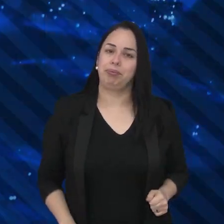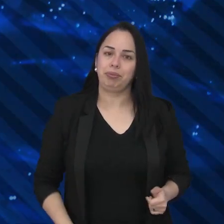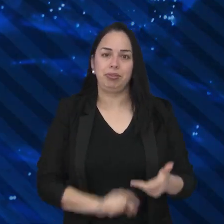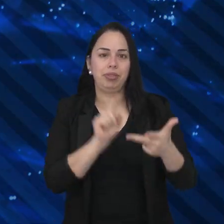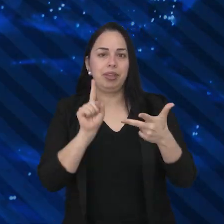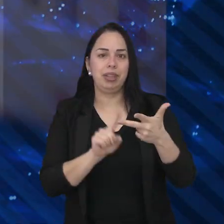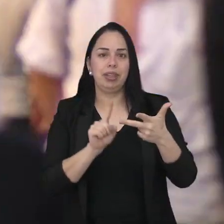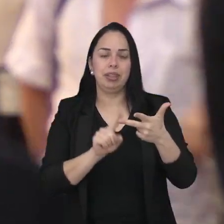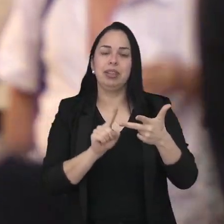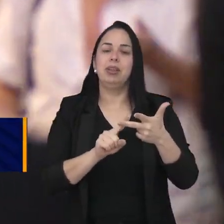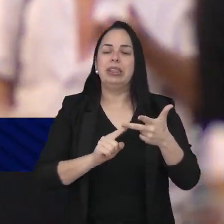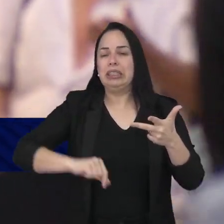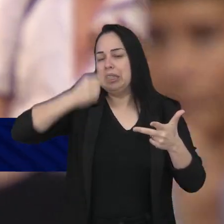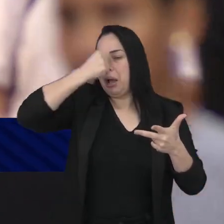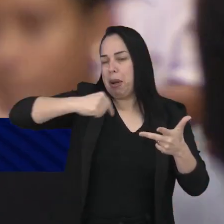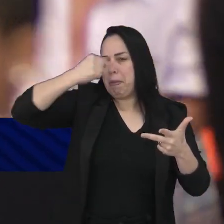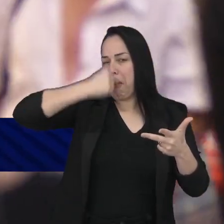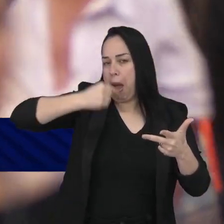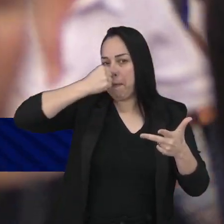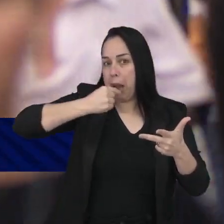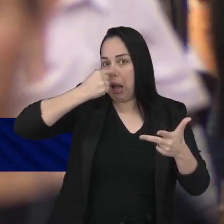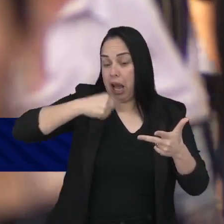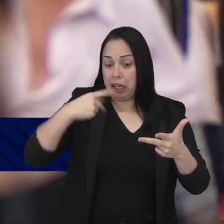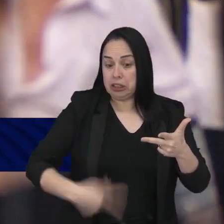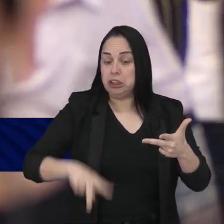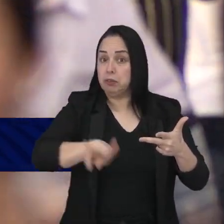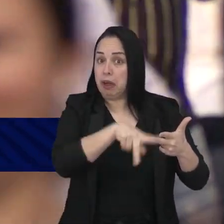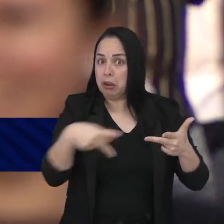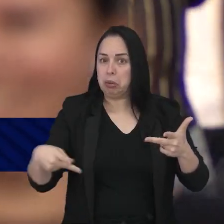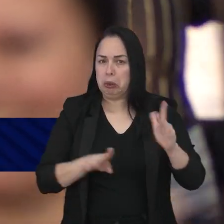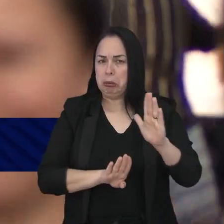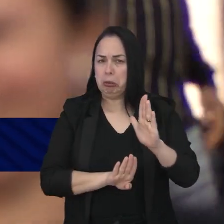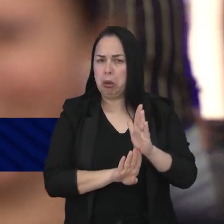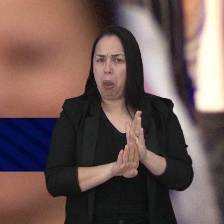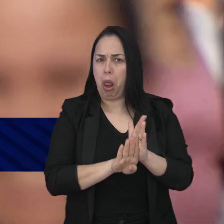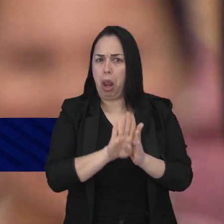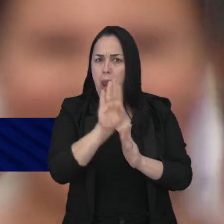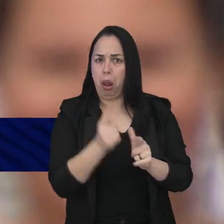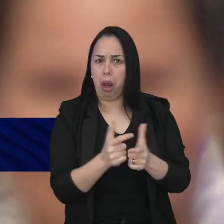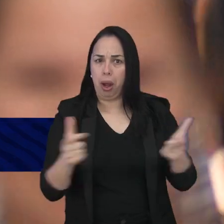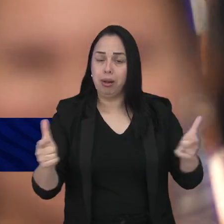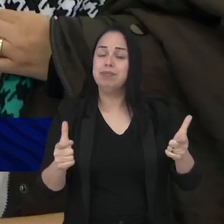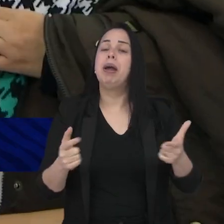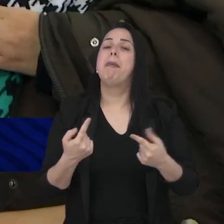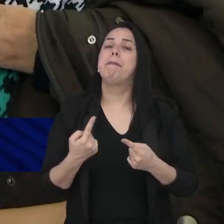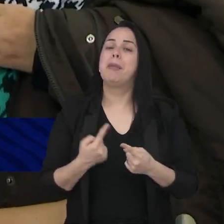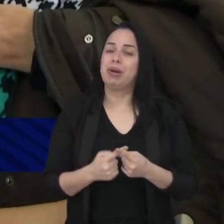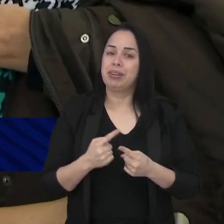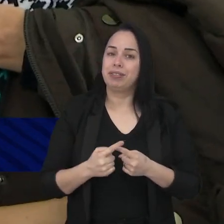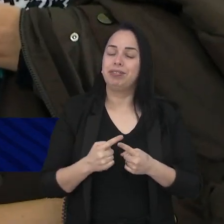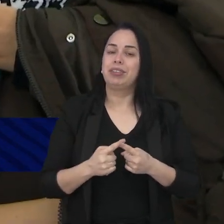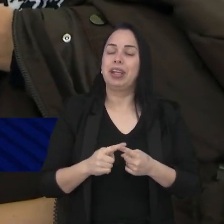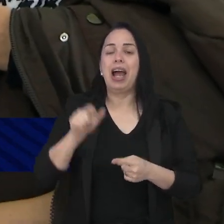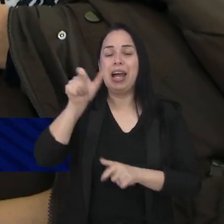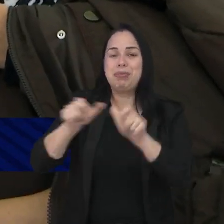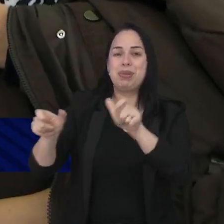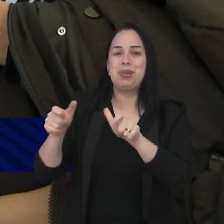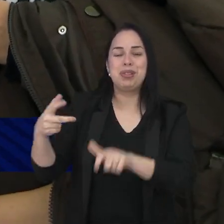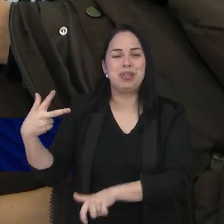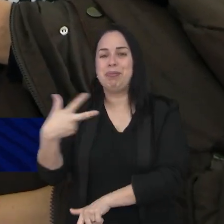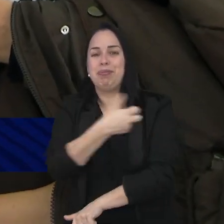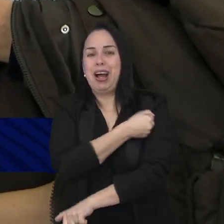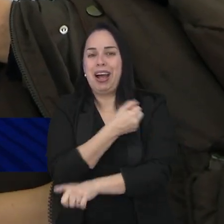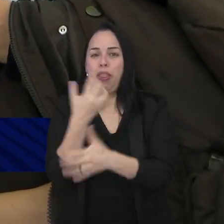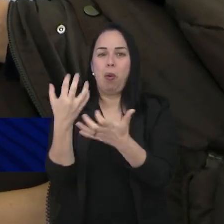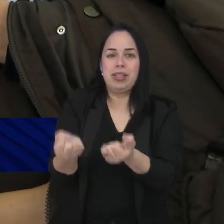José. Casos de síndromes gripais no Vale aumentam mais de 100% no primeiro semestre. Um dos motivos pode estar na